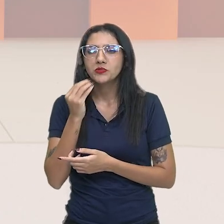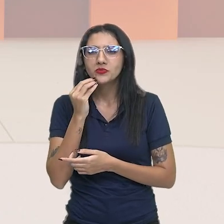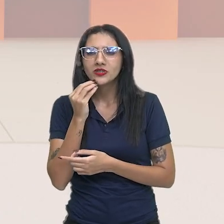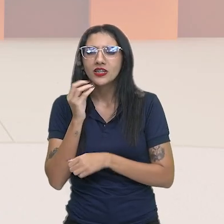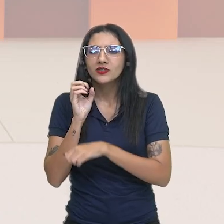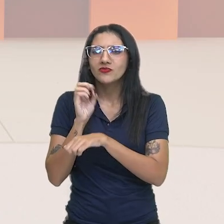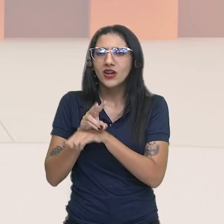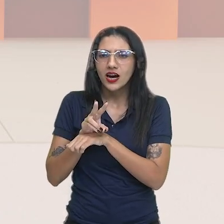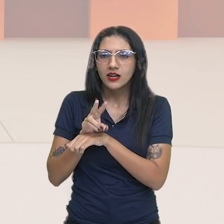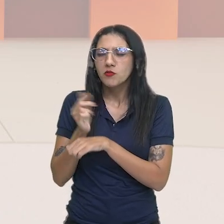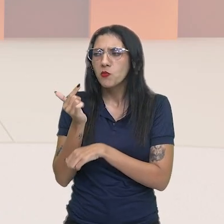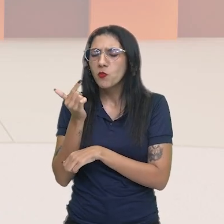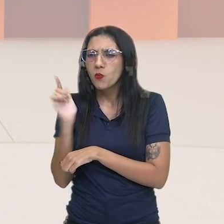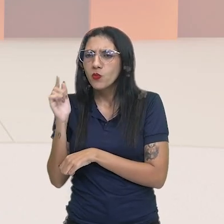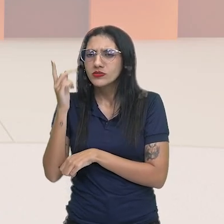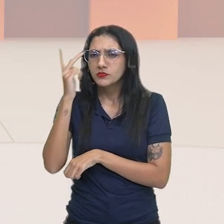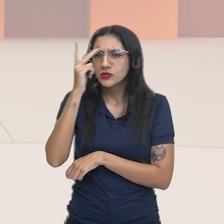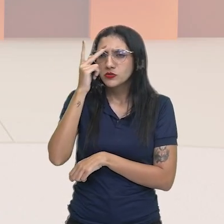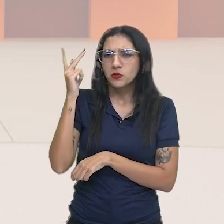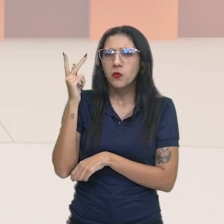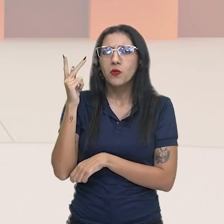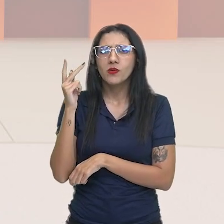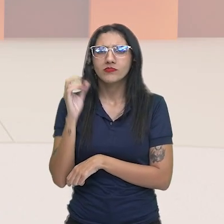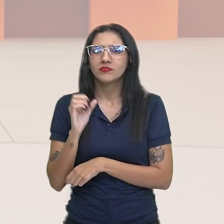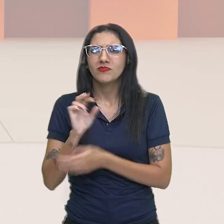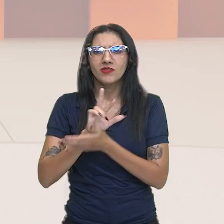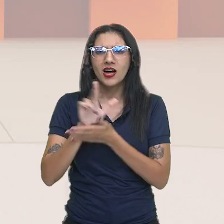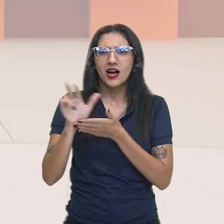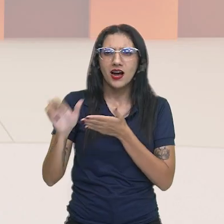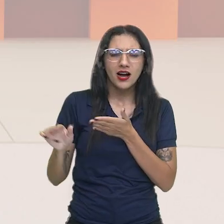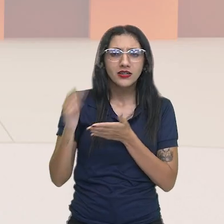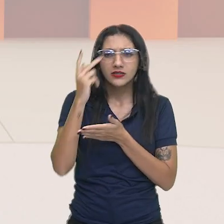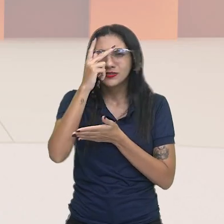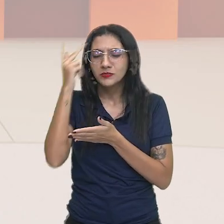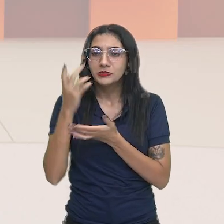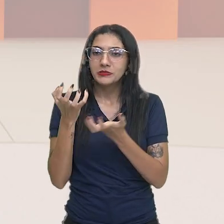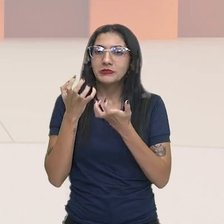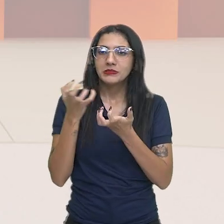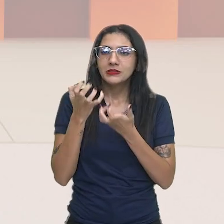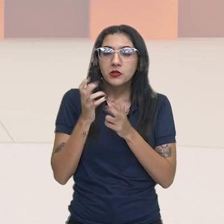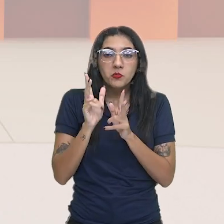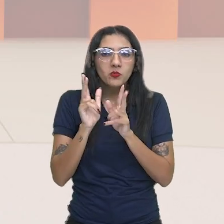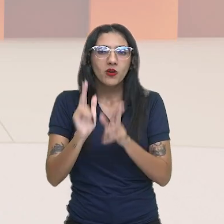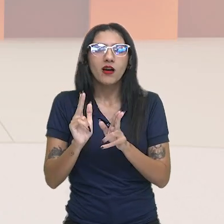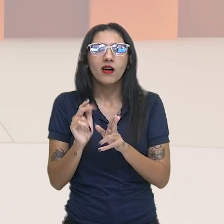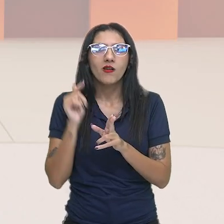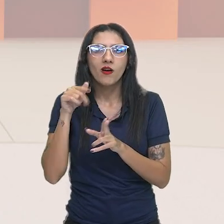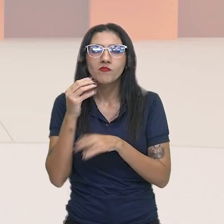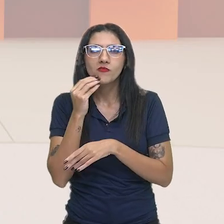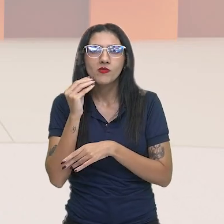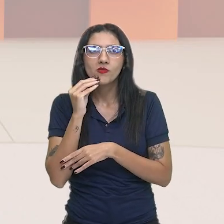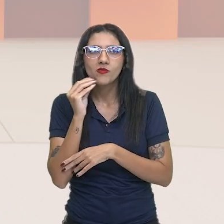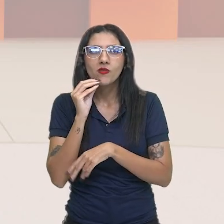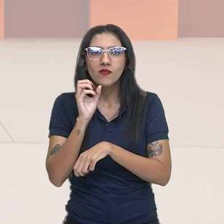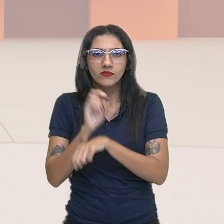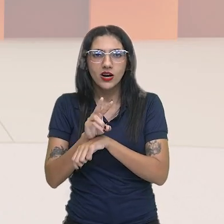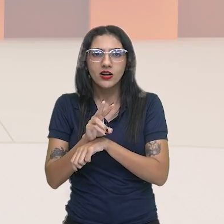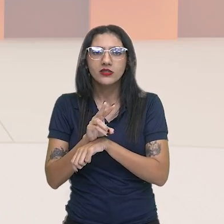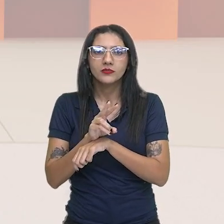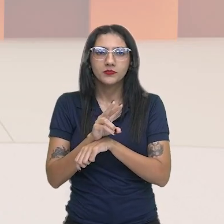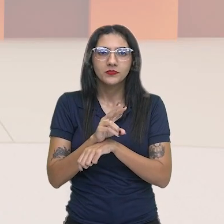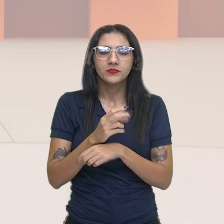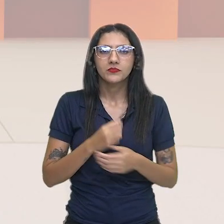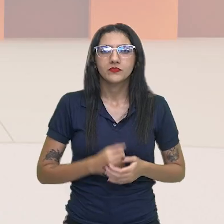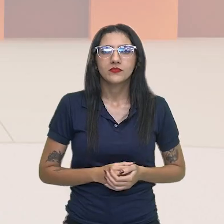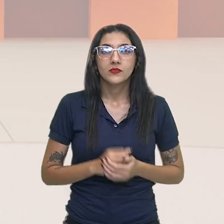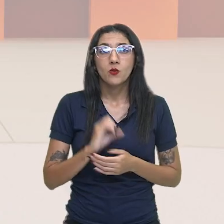está na mesma sala que você, né? Ou em outras salas, mas que estão concorrendo àquela mesma vaga. Quando você vai fazer